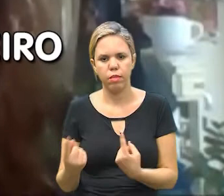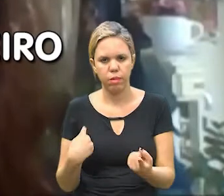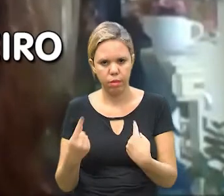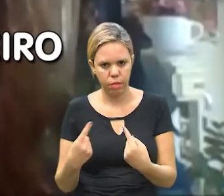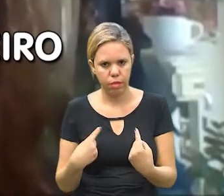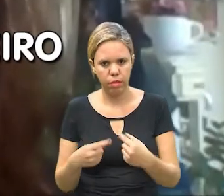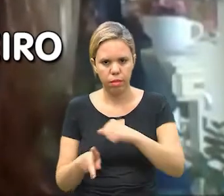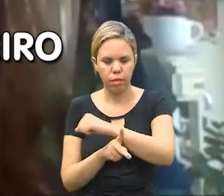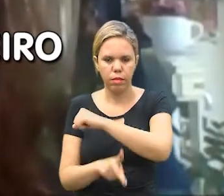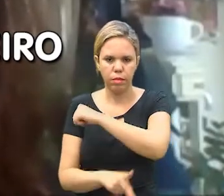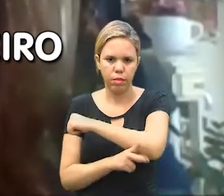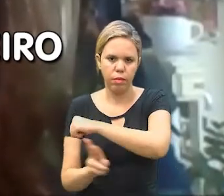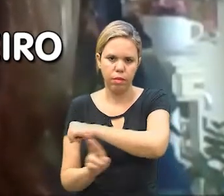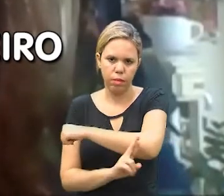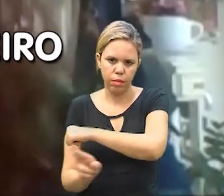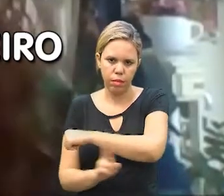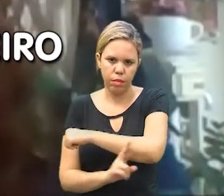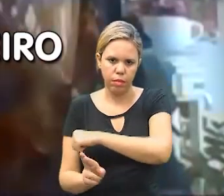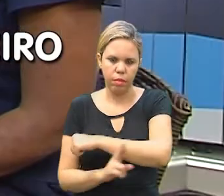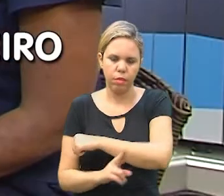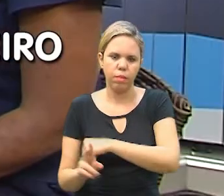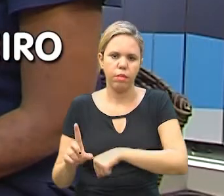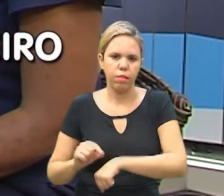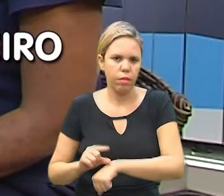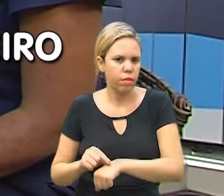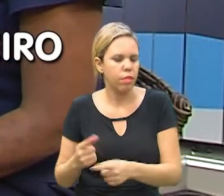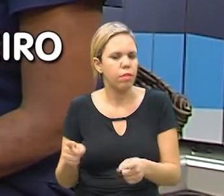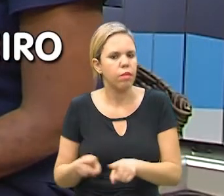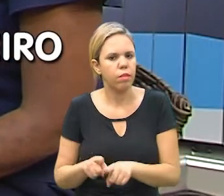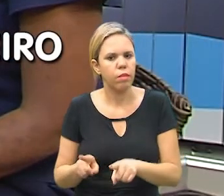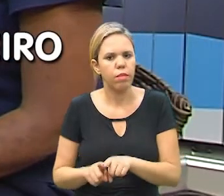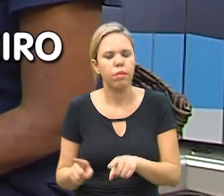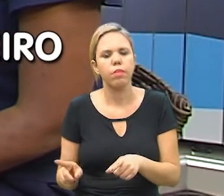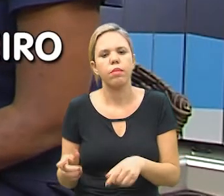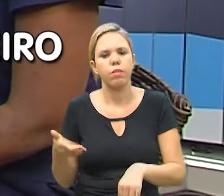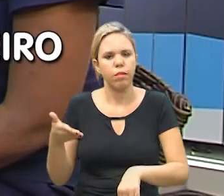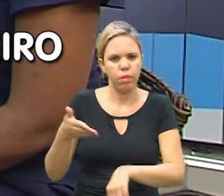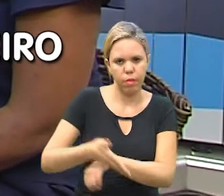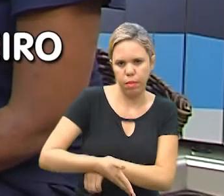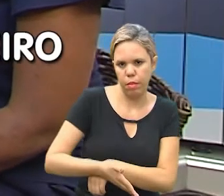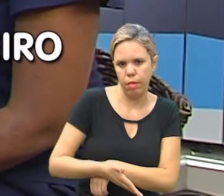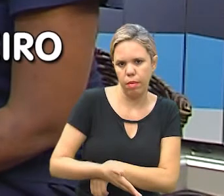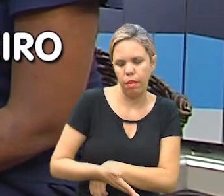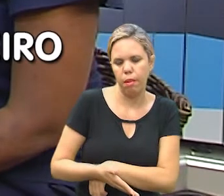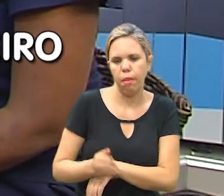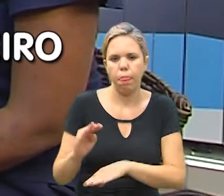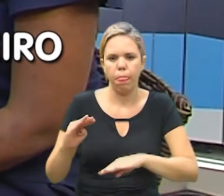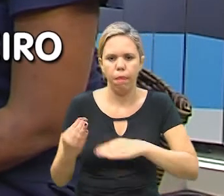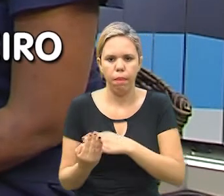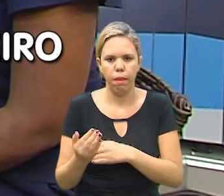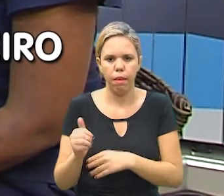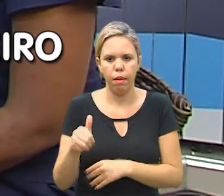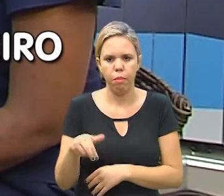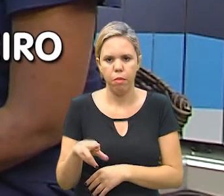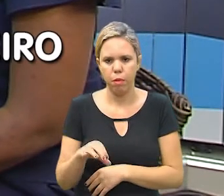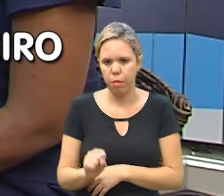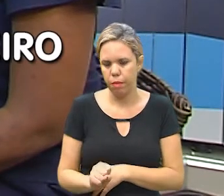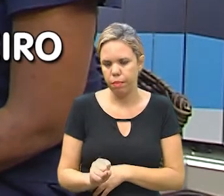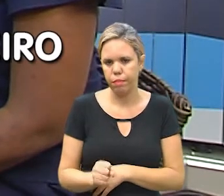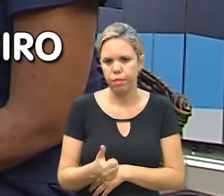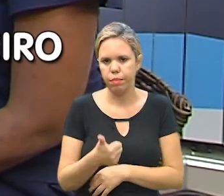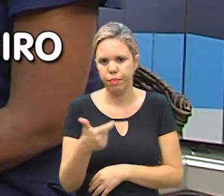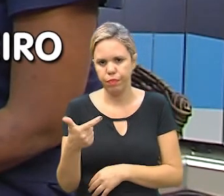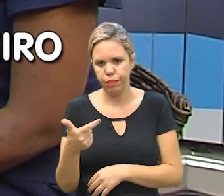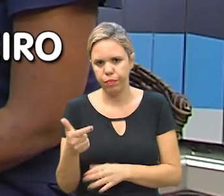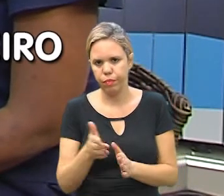passando sobre a ponte da rodovia Dom Pedro, ou se estiver na Dom Pedro, entrar ali para o São Marcos, você pega a segunda